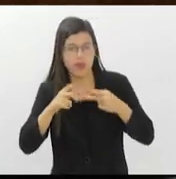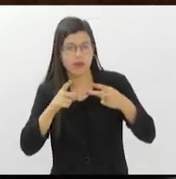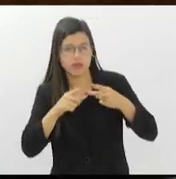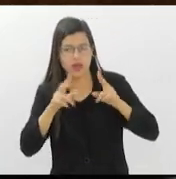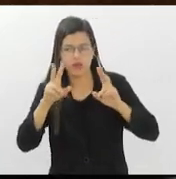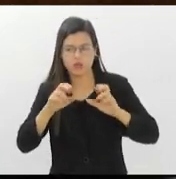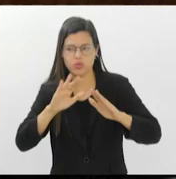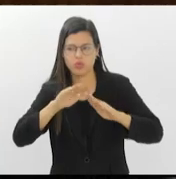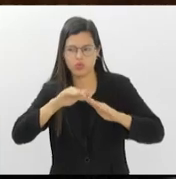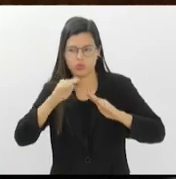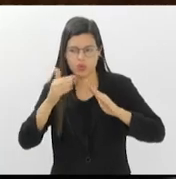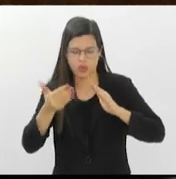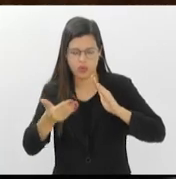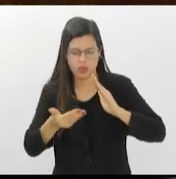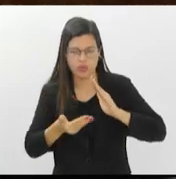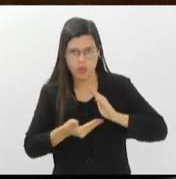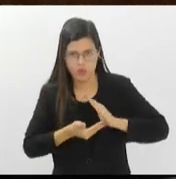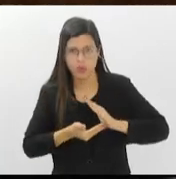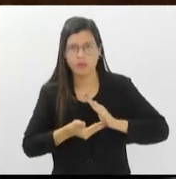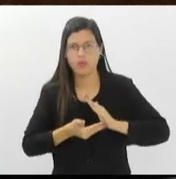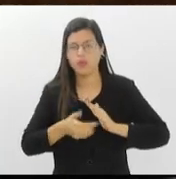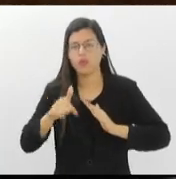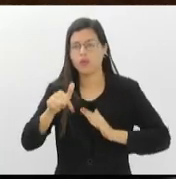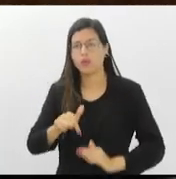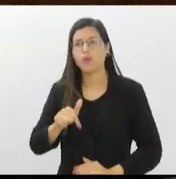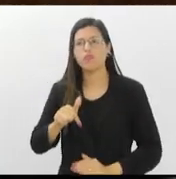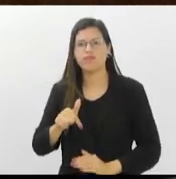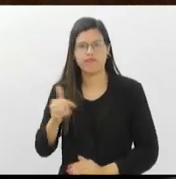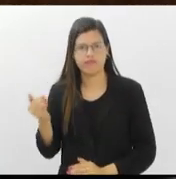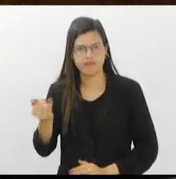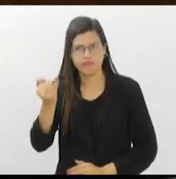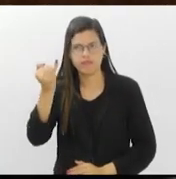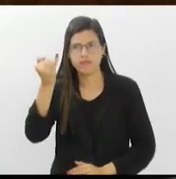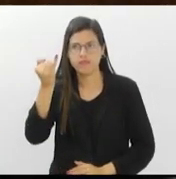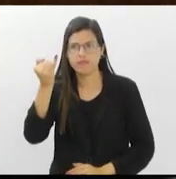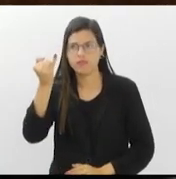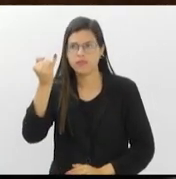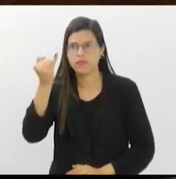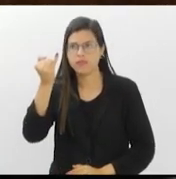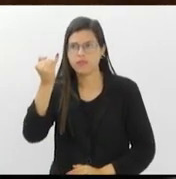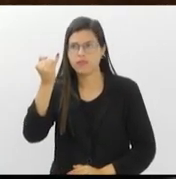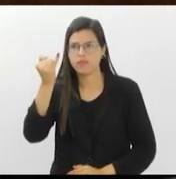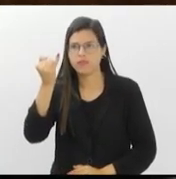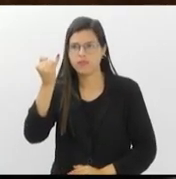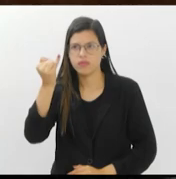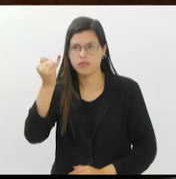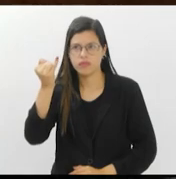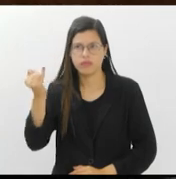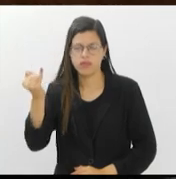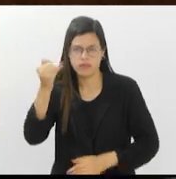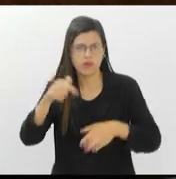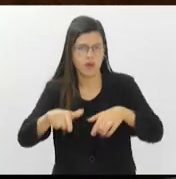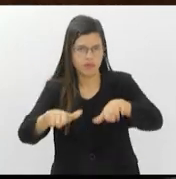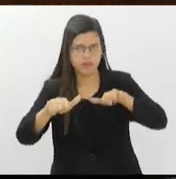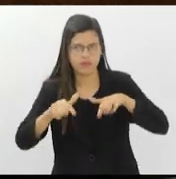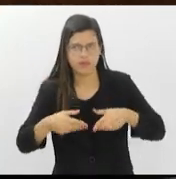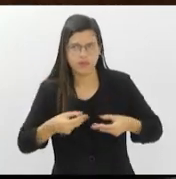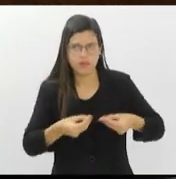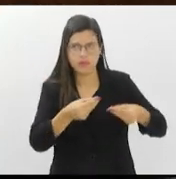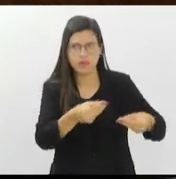estou ligado, que é fundamental, por isso eu acho tão relevante essa resolução, dando o diploma Abdias do